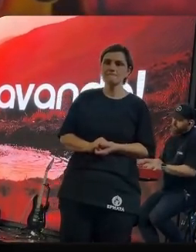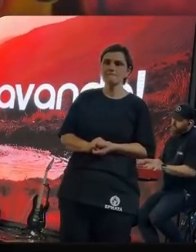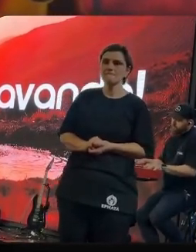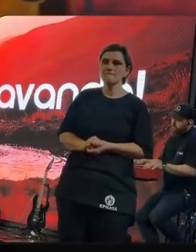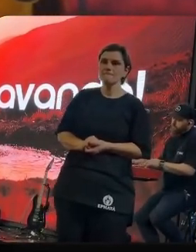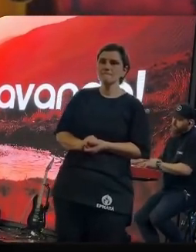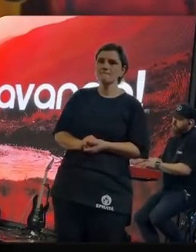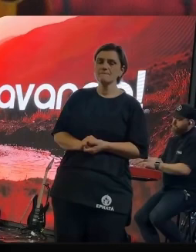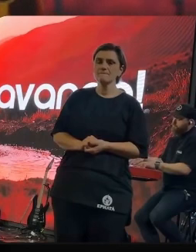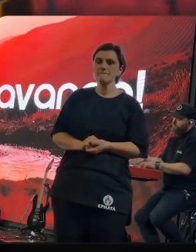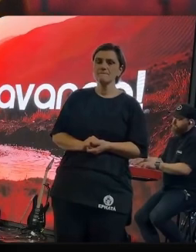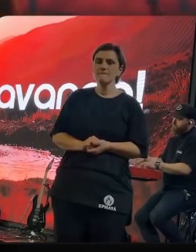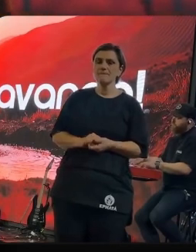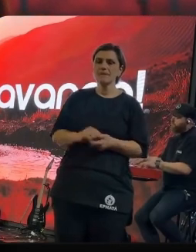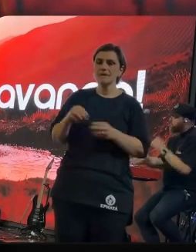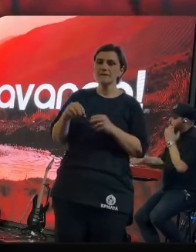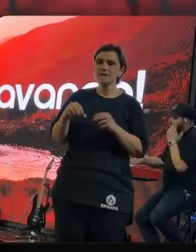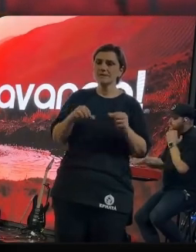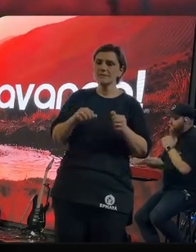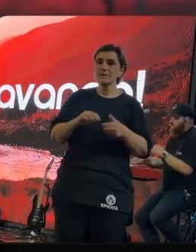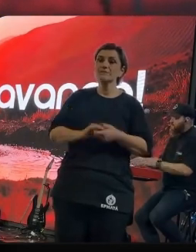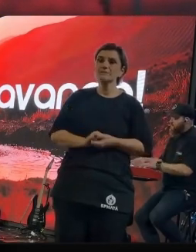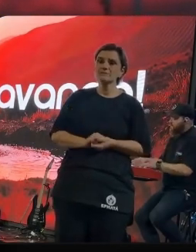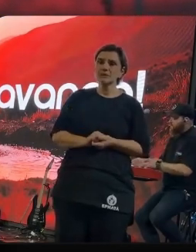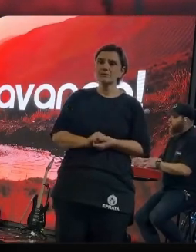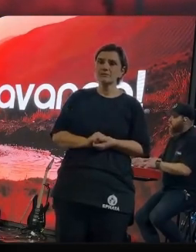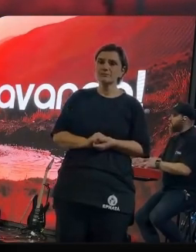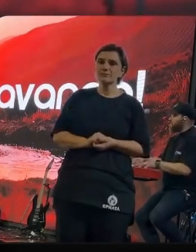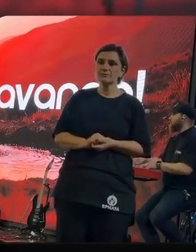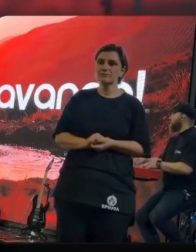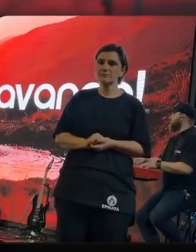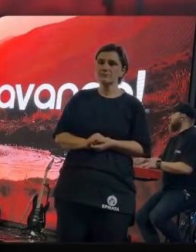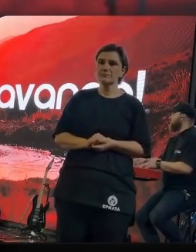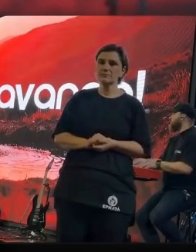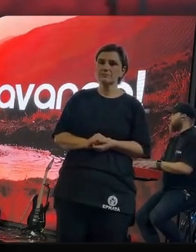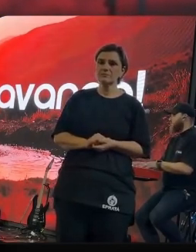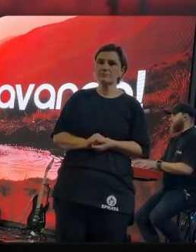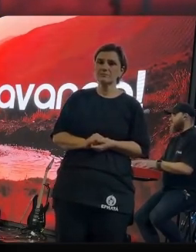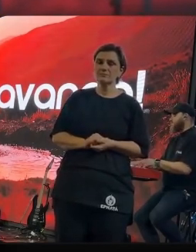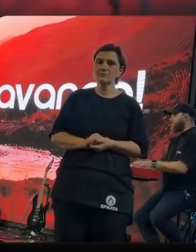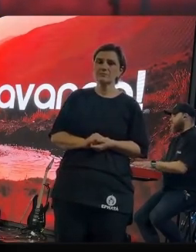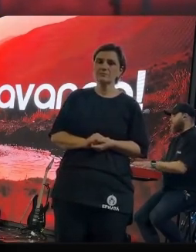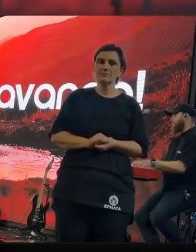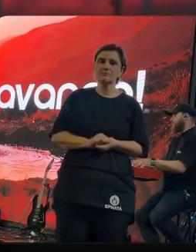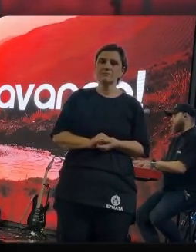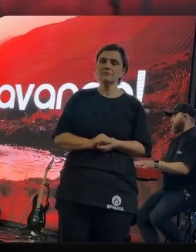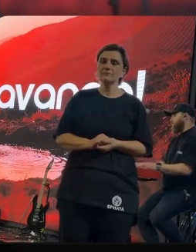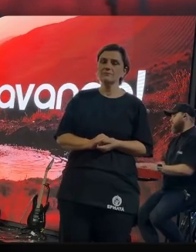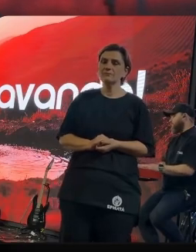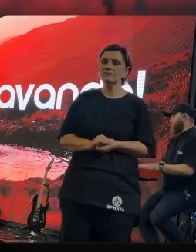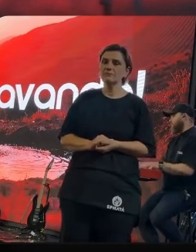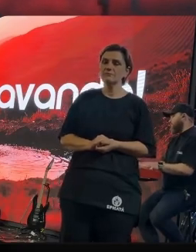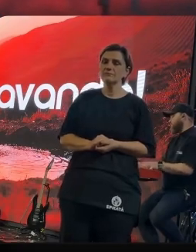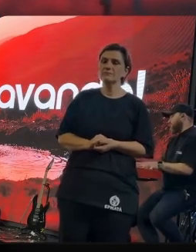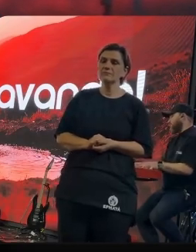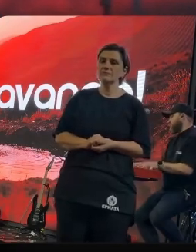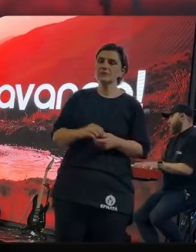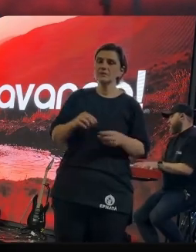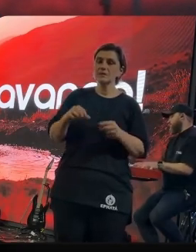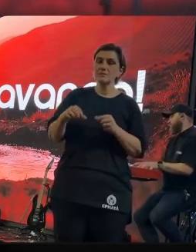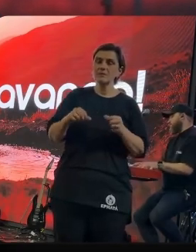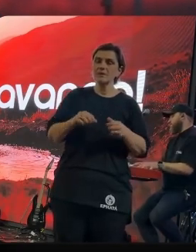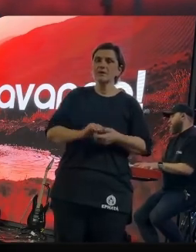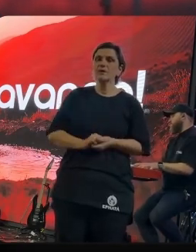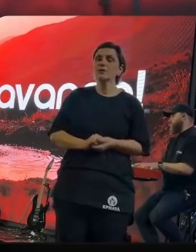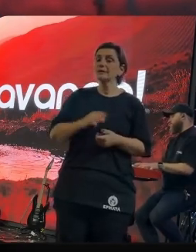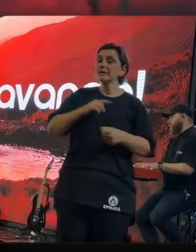Na terra que ele estava, semear. A terra estava com crise, Isaac está semeando. A terra é seca, Isaac está semeando. Tem